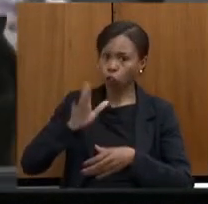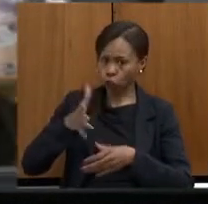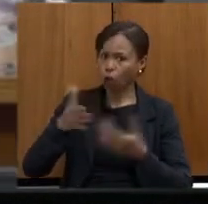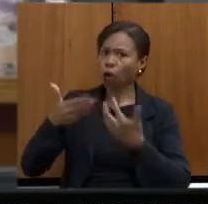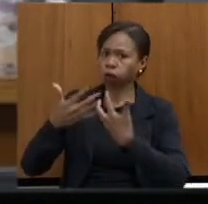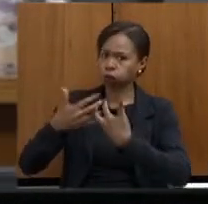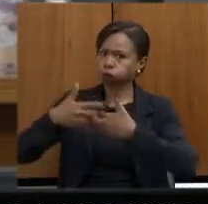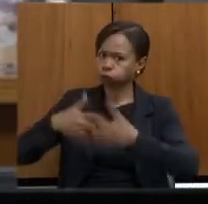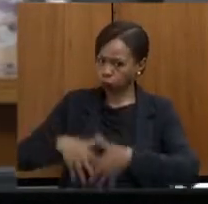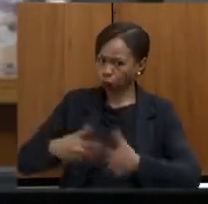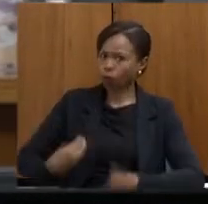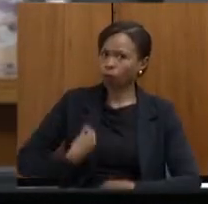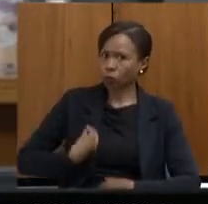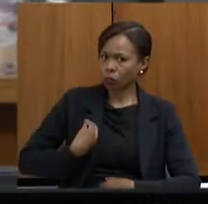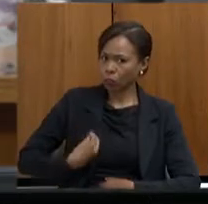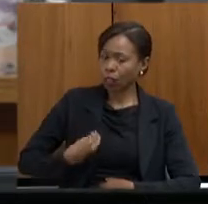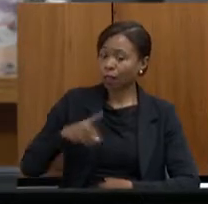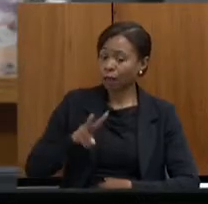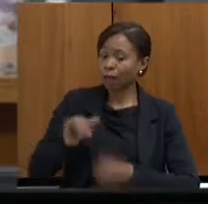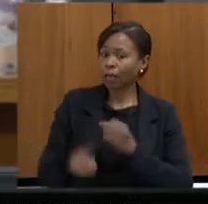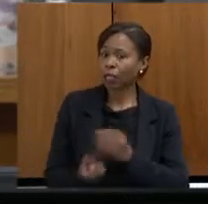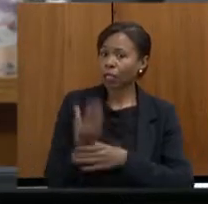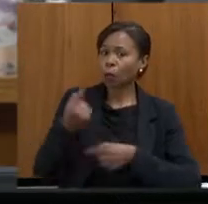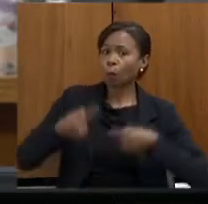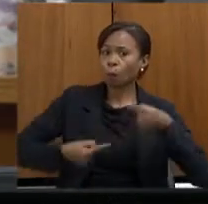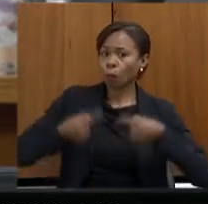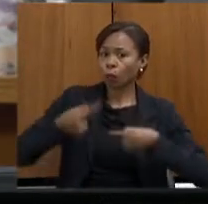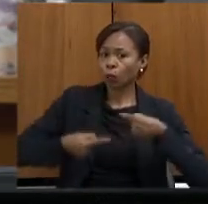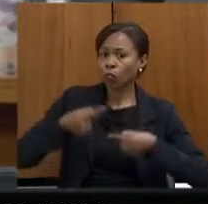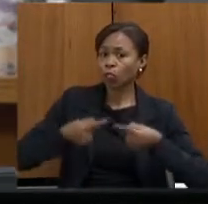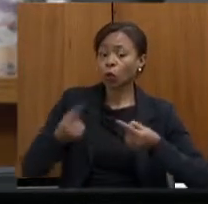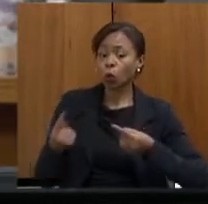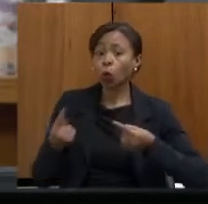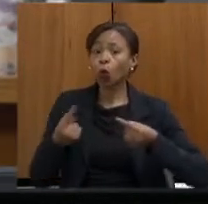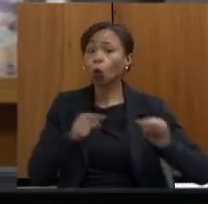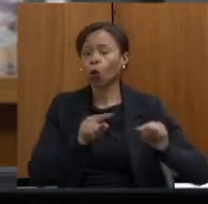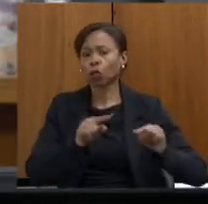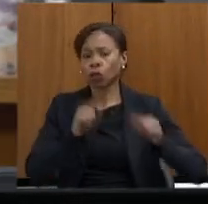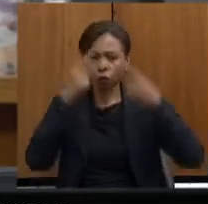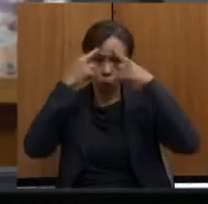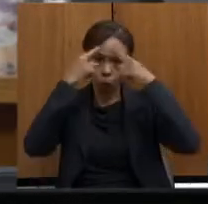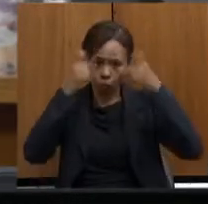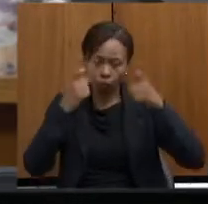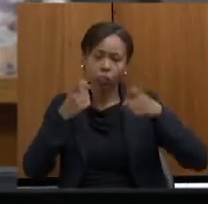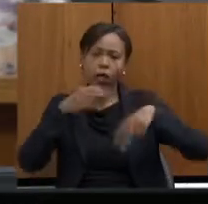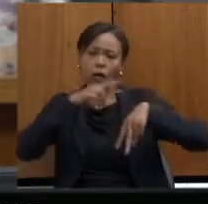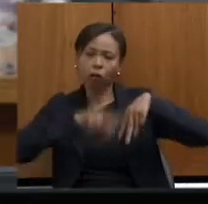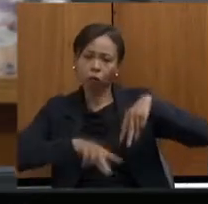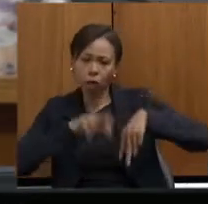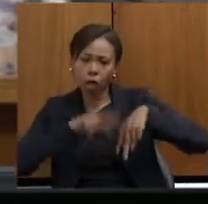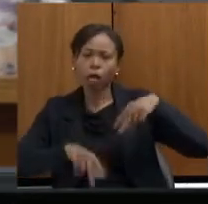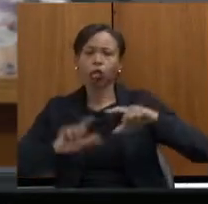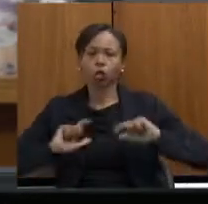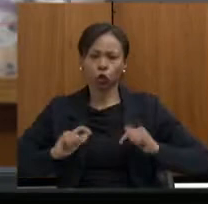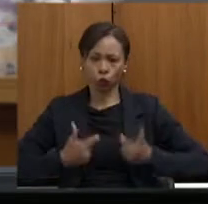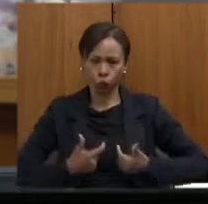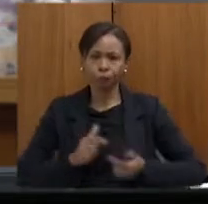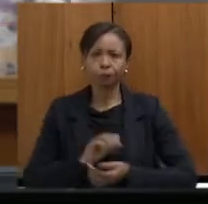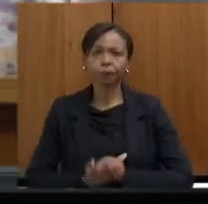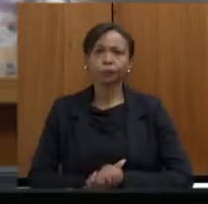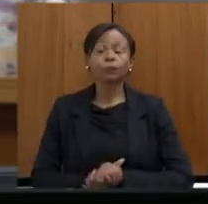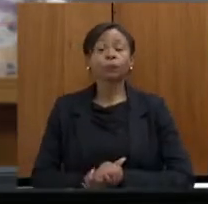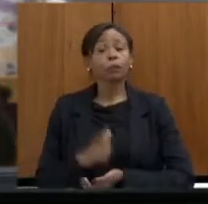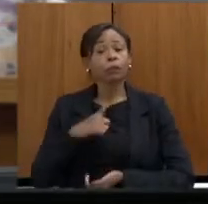vai propor políticas para diminuir a violência relativa às orientações sexuais. Então, acho que eu estou colocando aqui